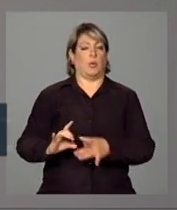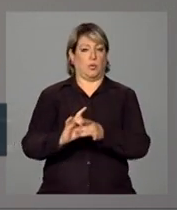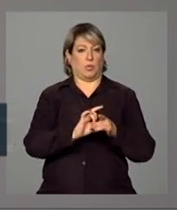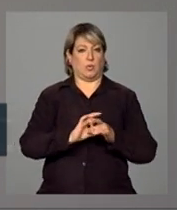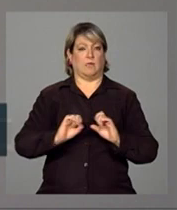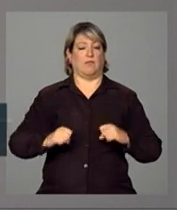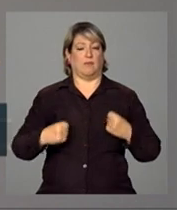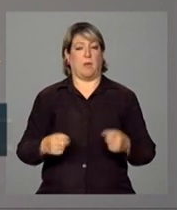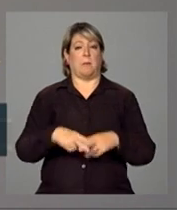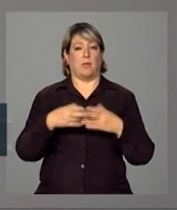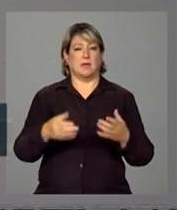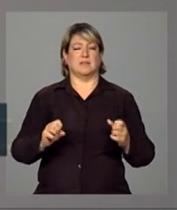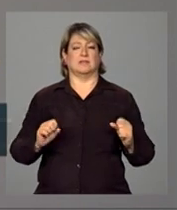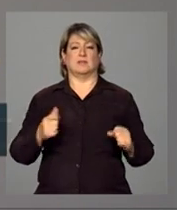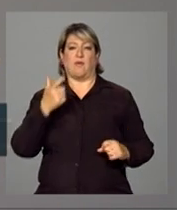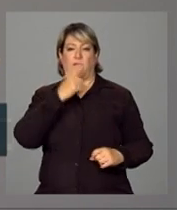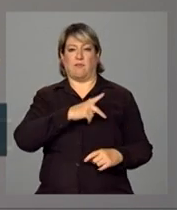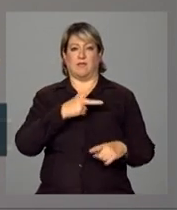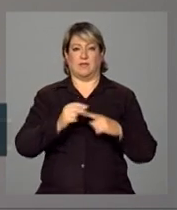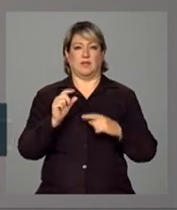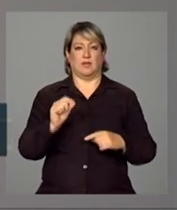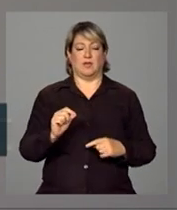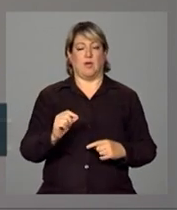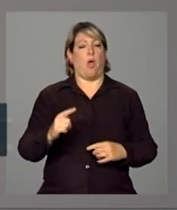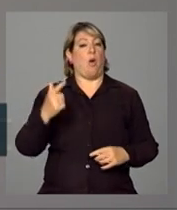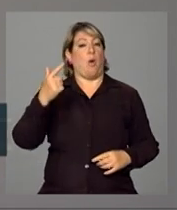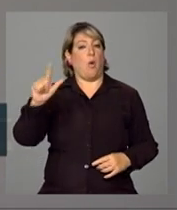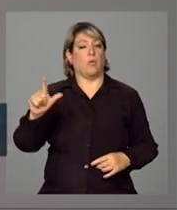somos vitoriosos, numa outra frente